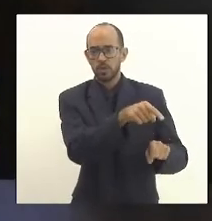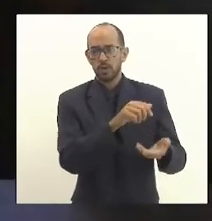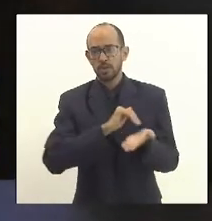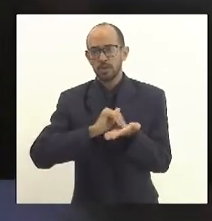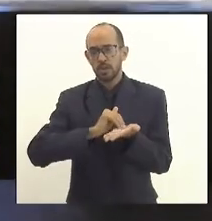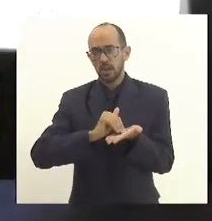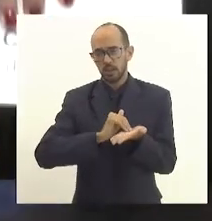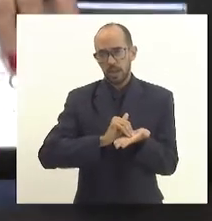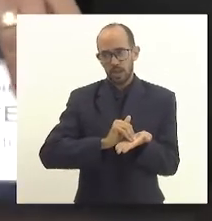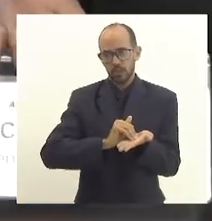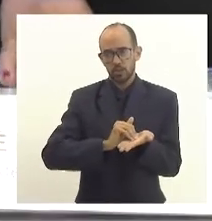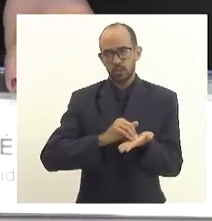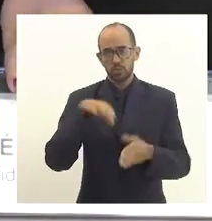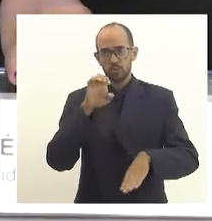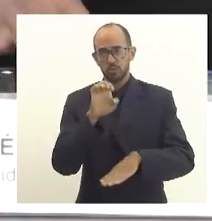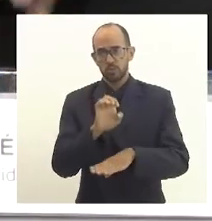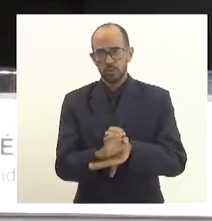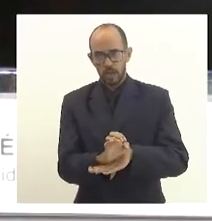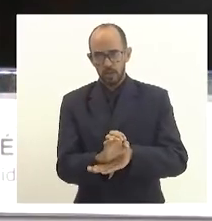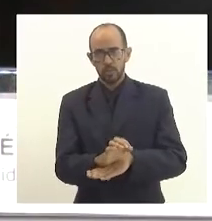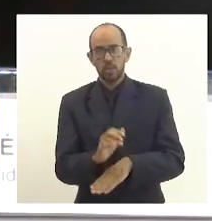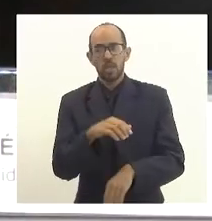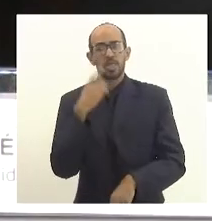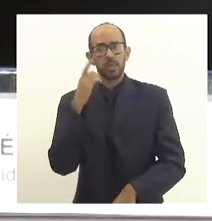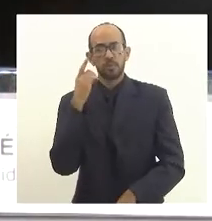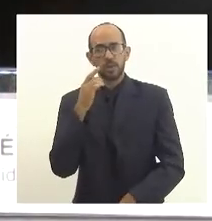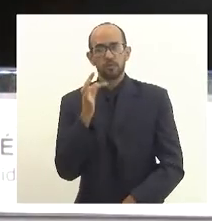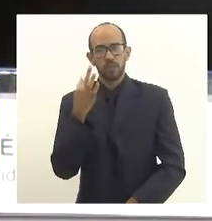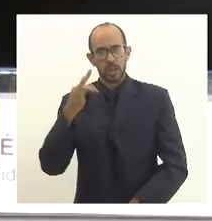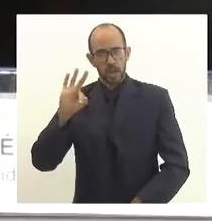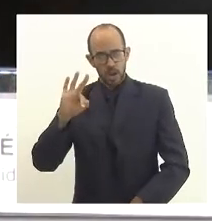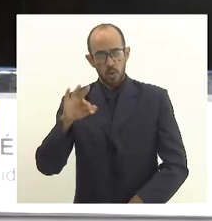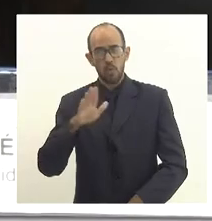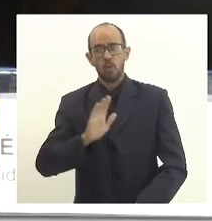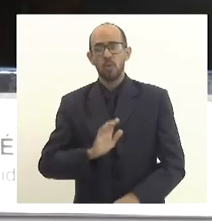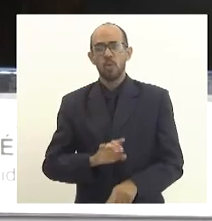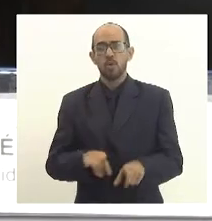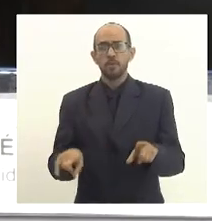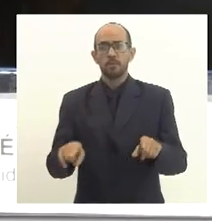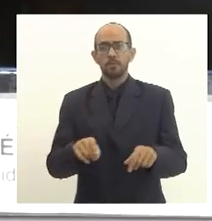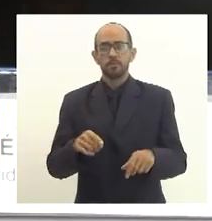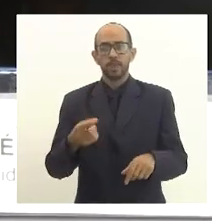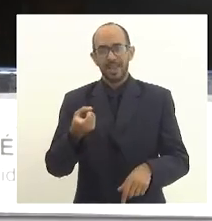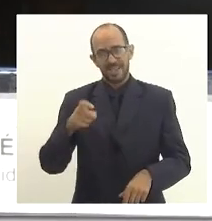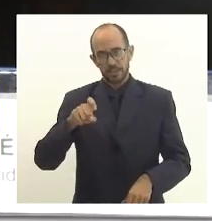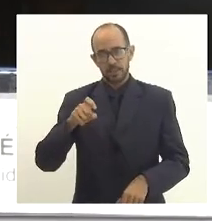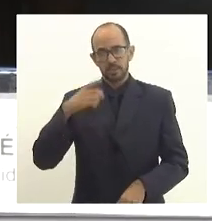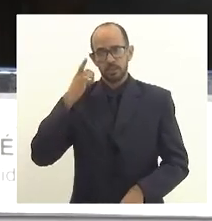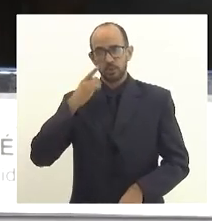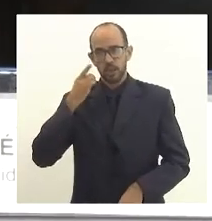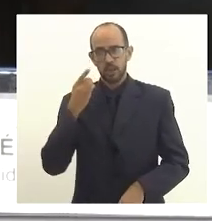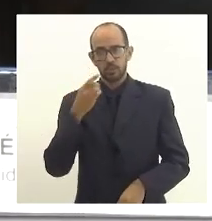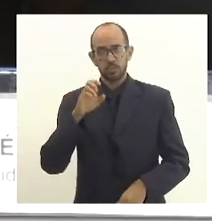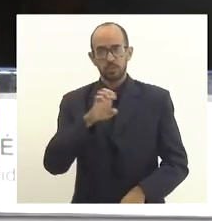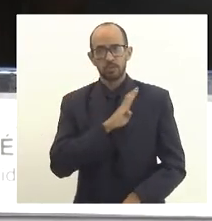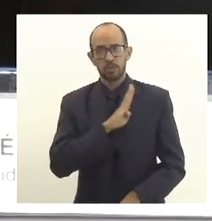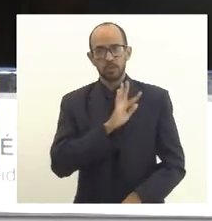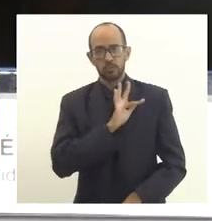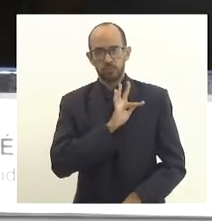secretário de Estado, deputado federal, brilhante representante da nossa querida Baixada Fluminense.